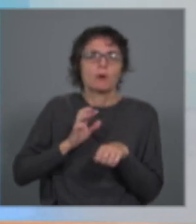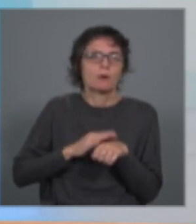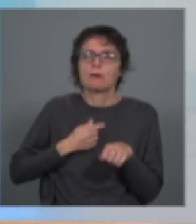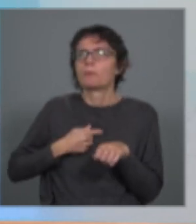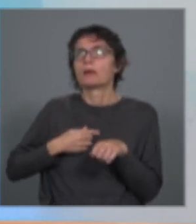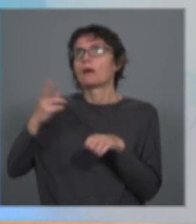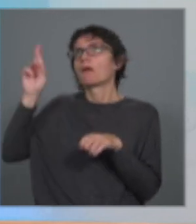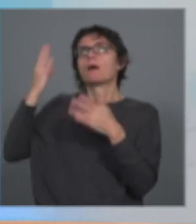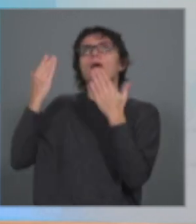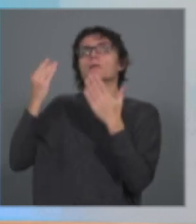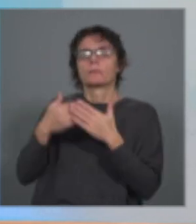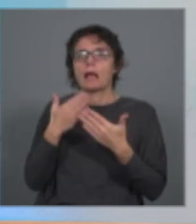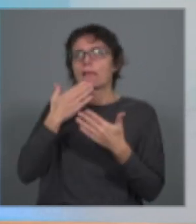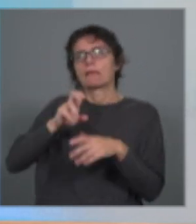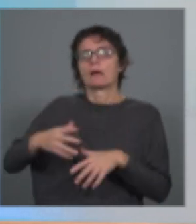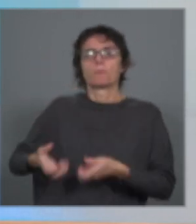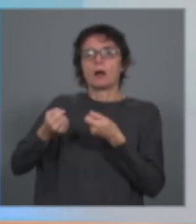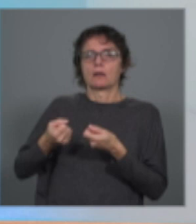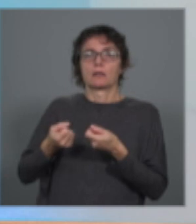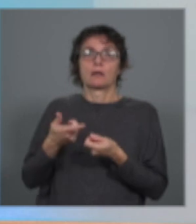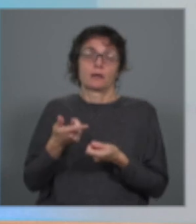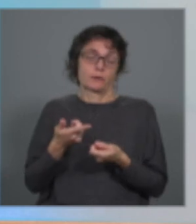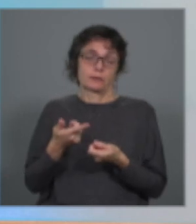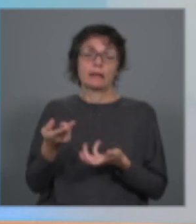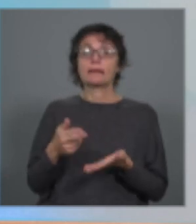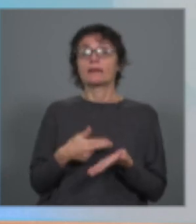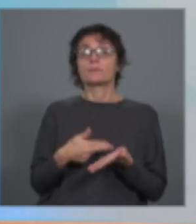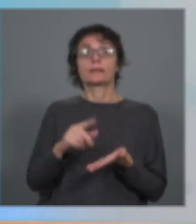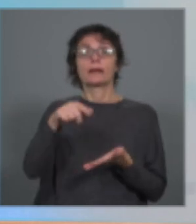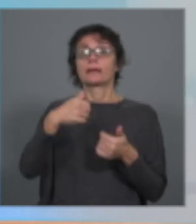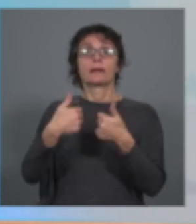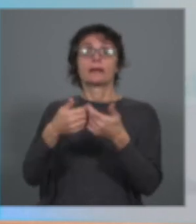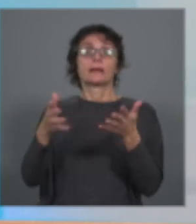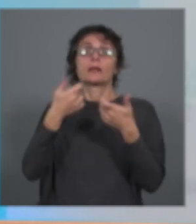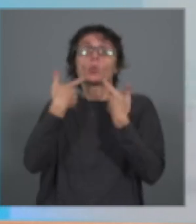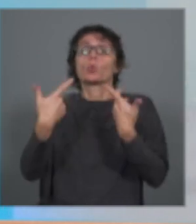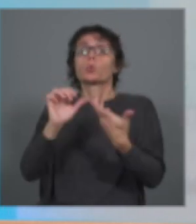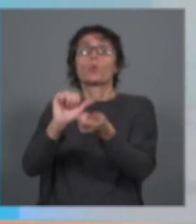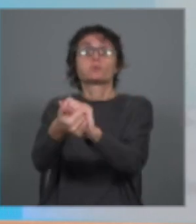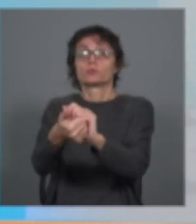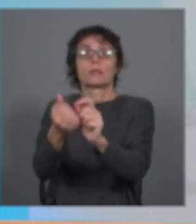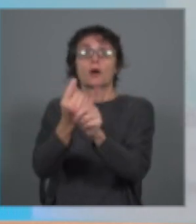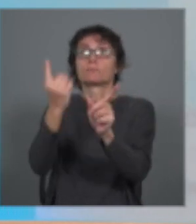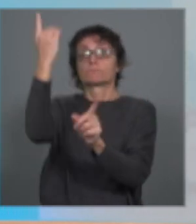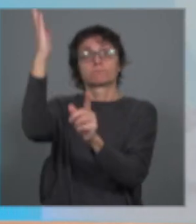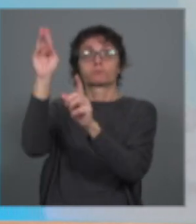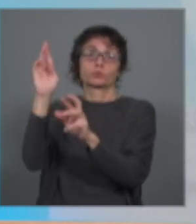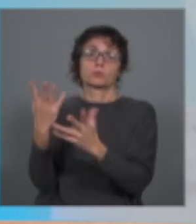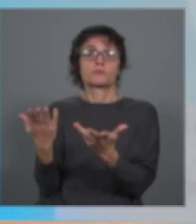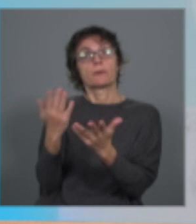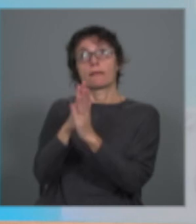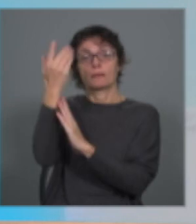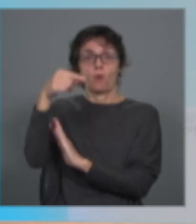as enfermarias que não foram construídas em 8 meses, só para dar este exemplo, para não ser muito negativista.